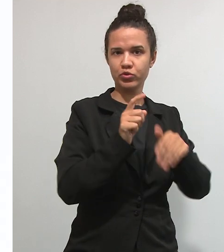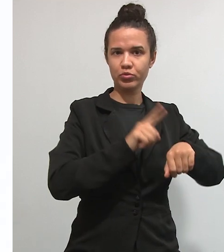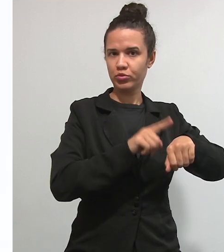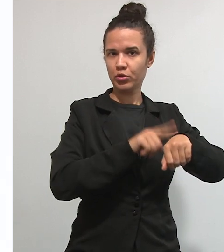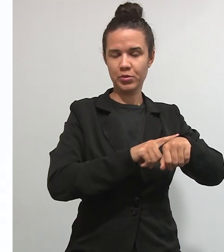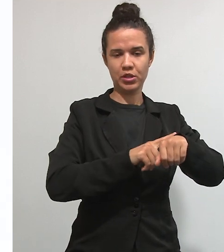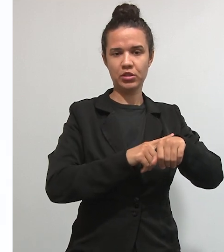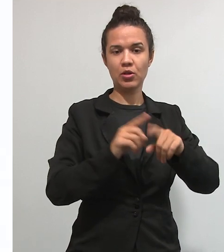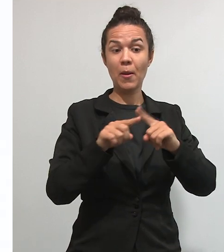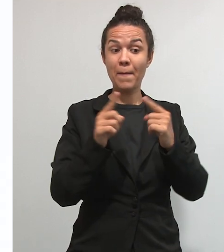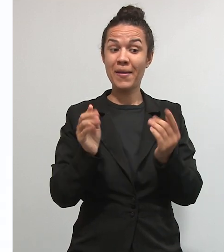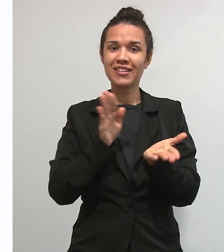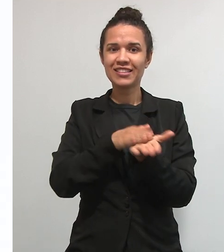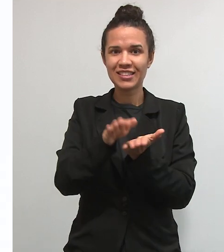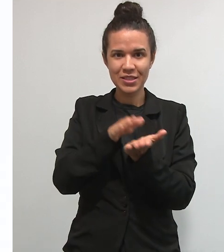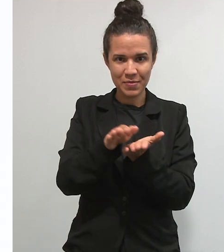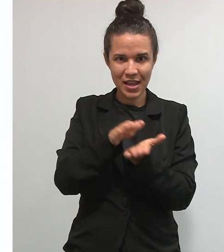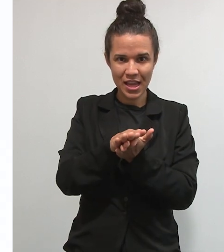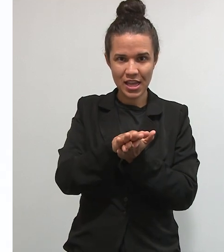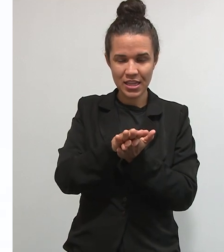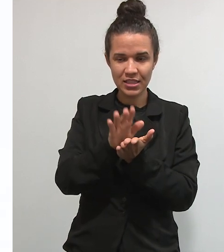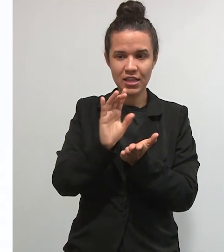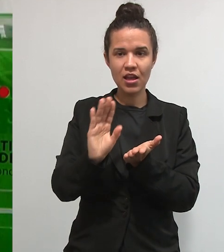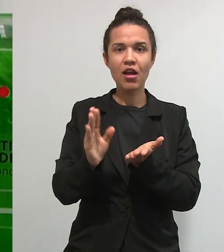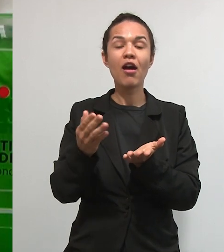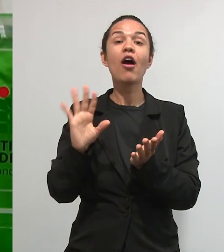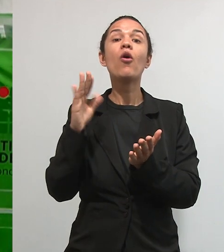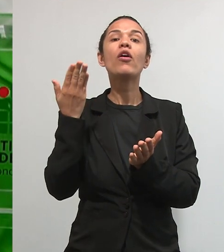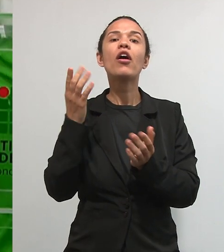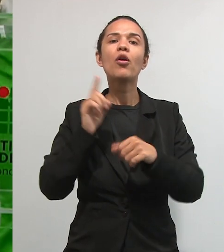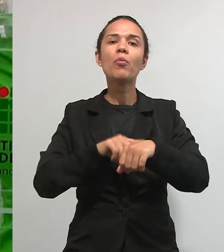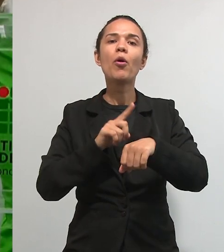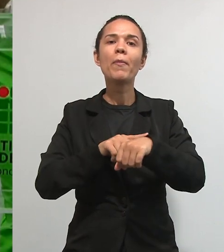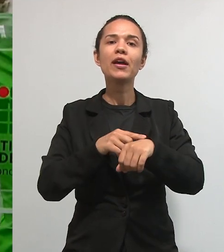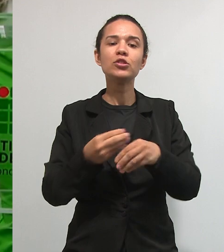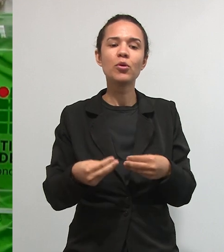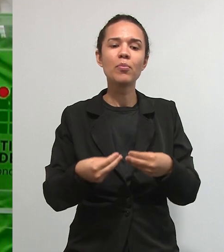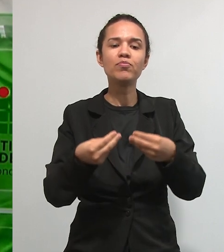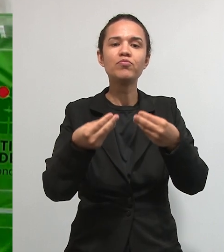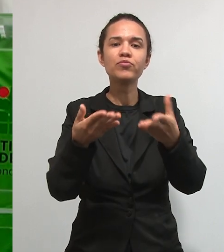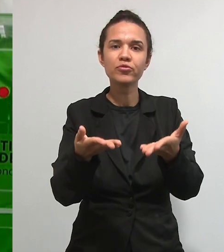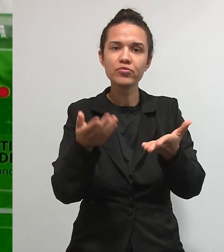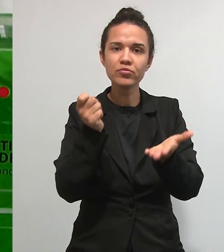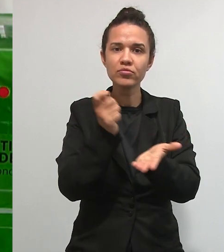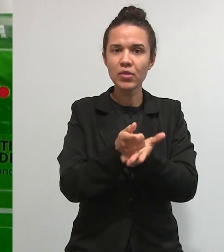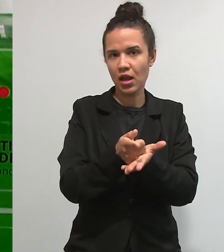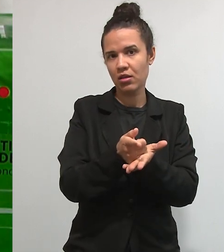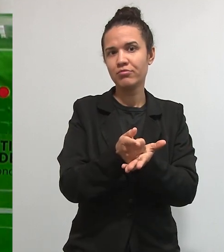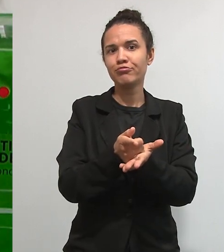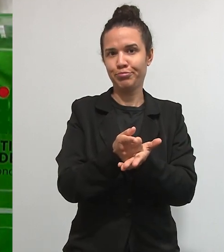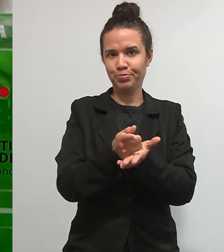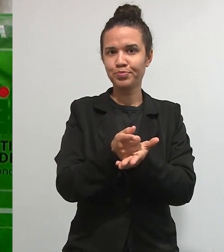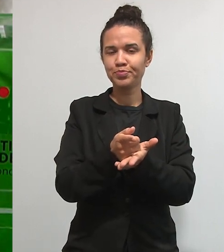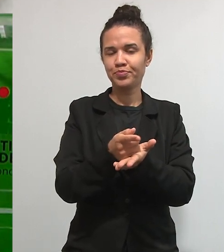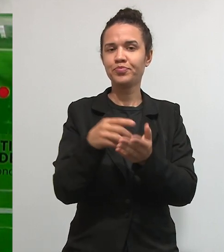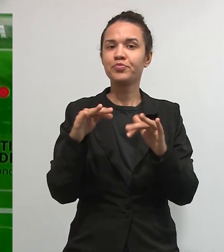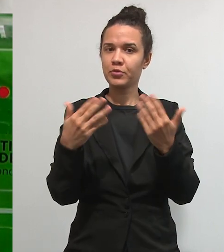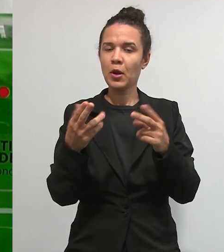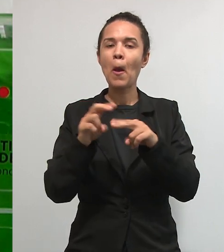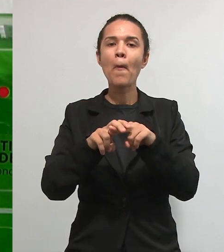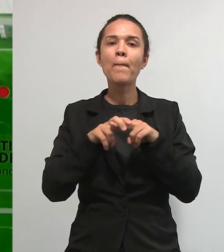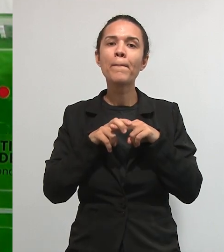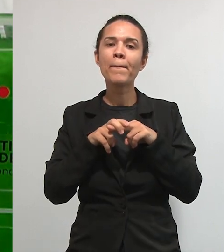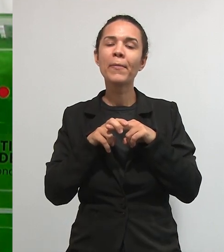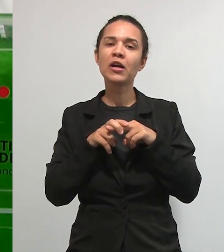recebida. Já a despesa é no momento do empenho, ou seja, no momento em que ocorre o fato gerador. Por